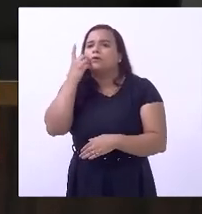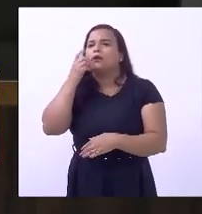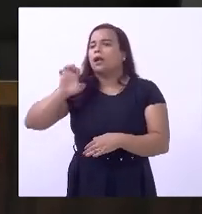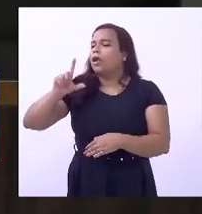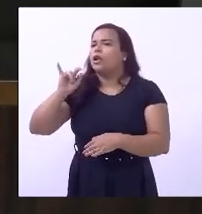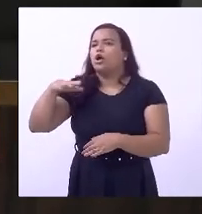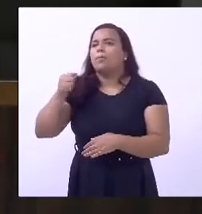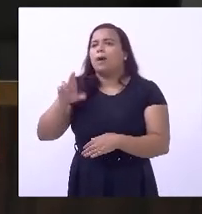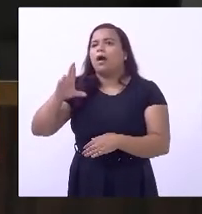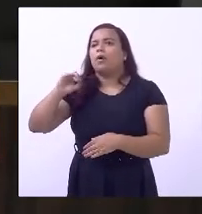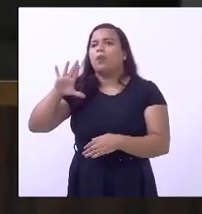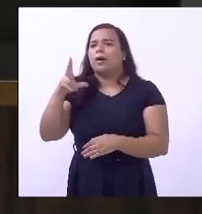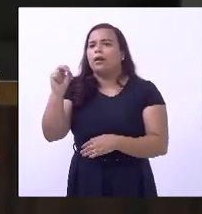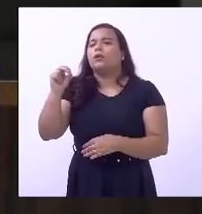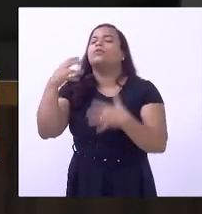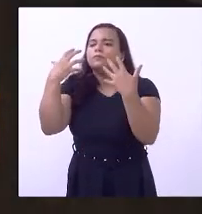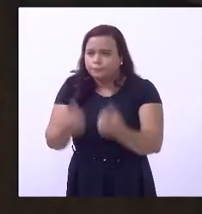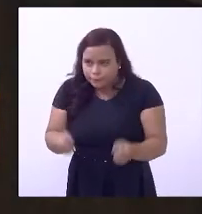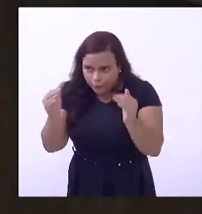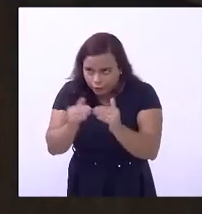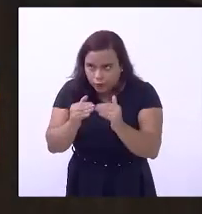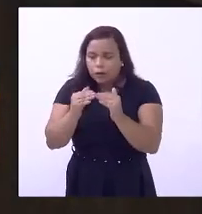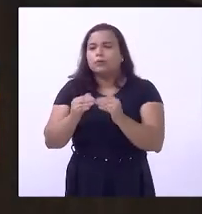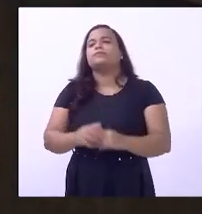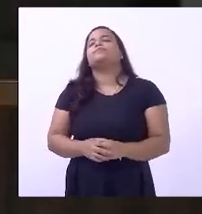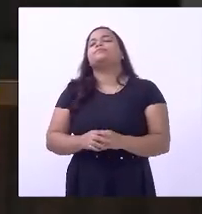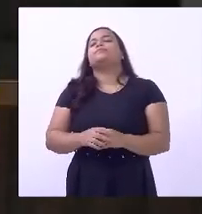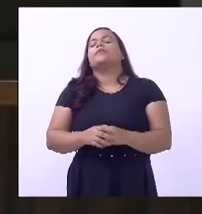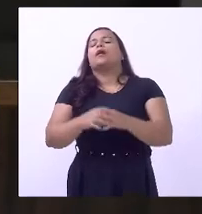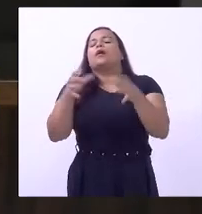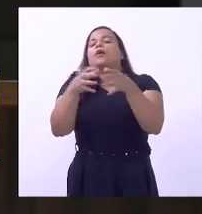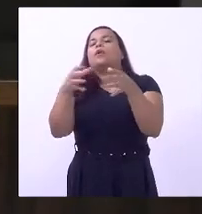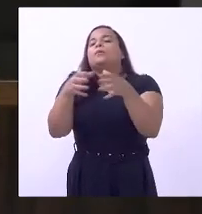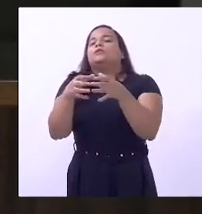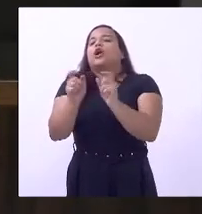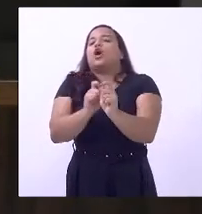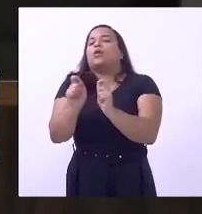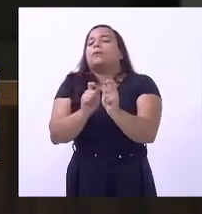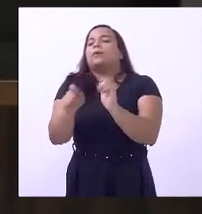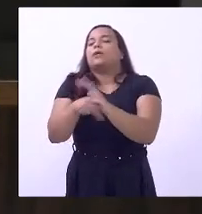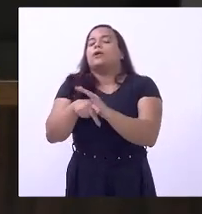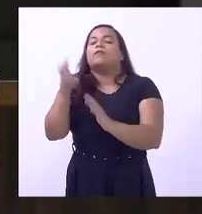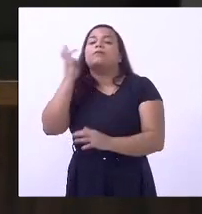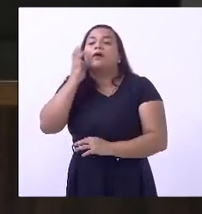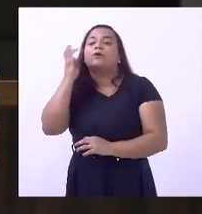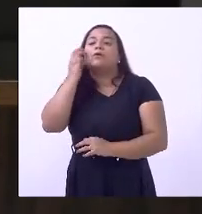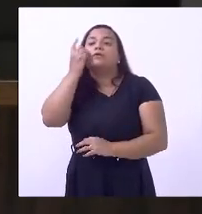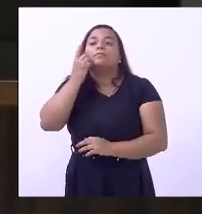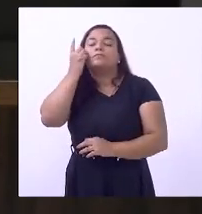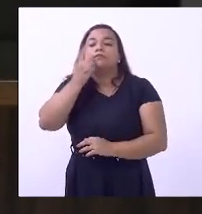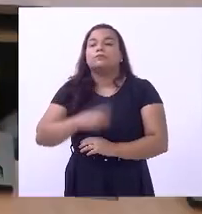Leomar Coelho. Favorável, presidente. Pela Comissão de Economia, deputado Valdec Carneiro.